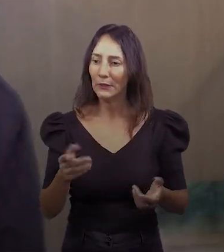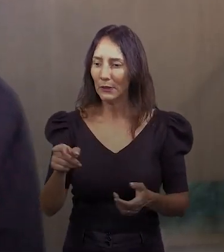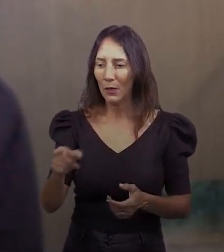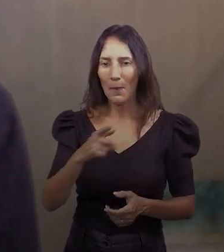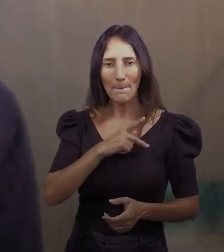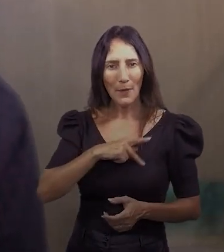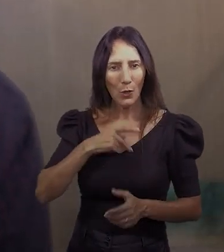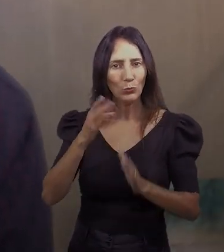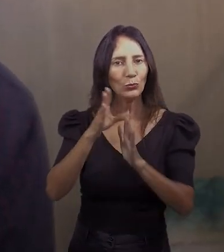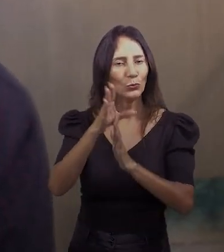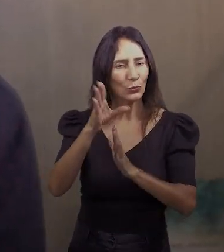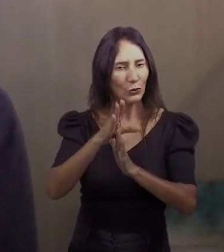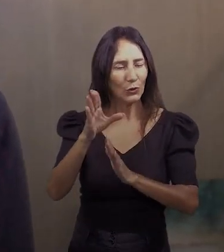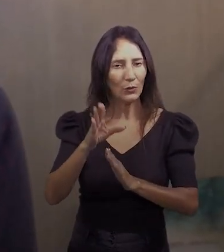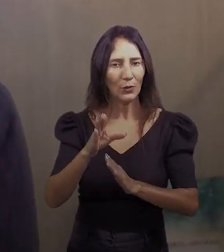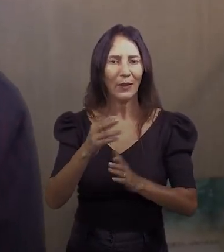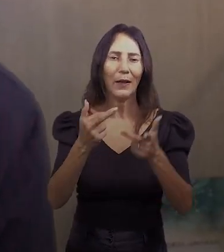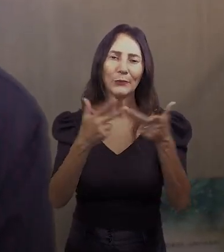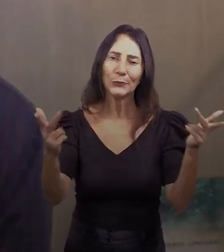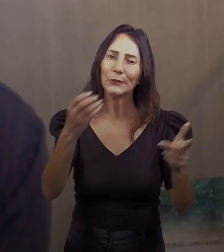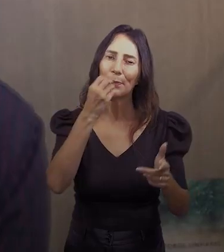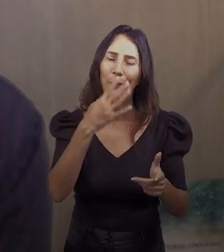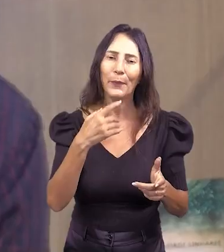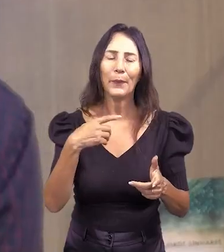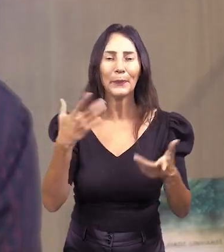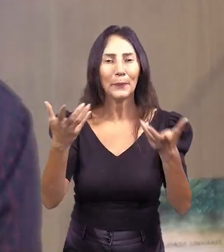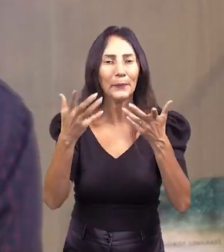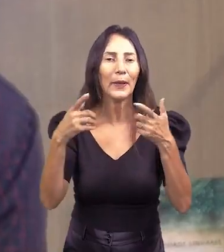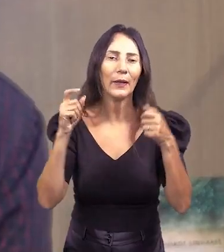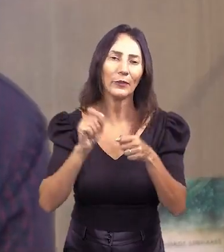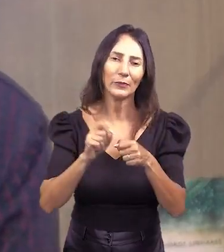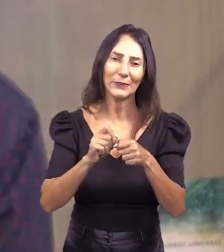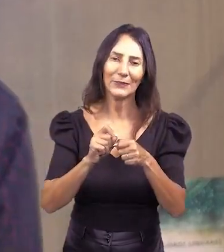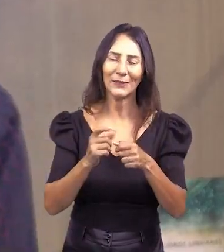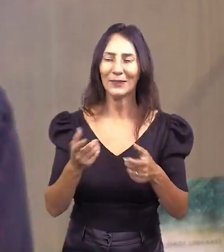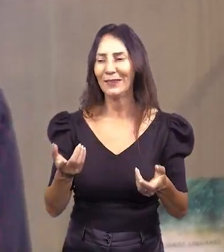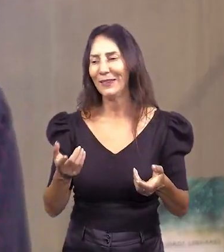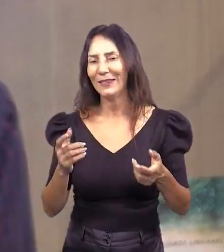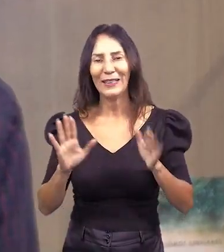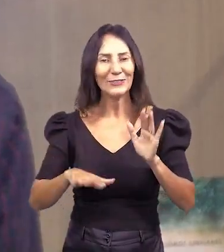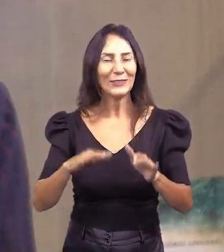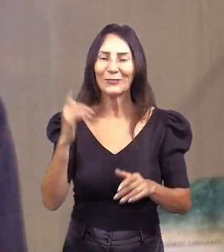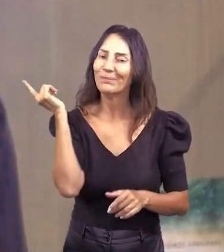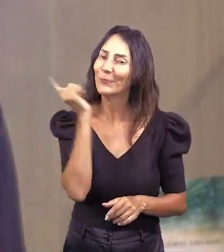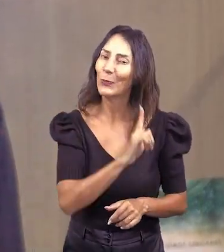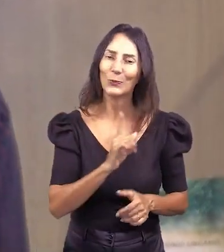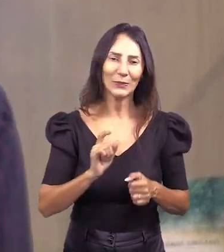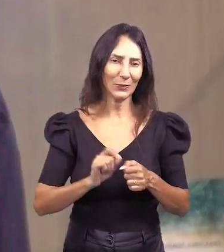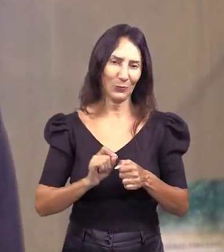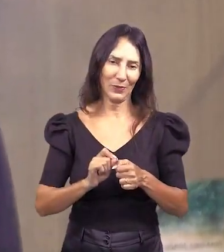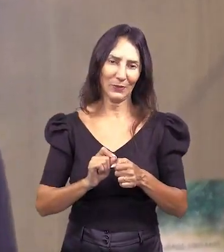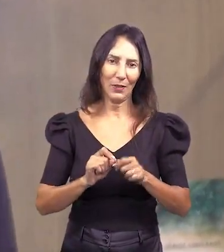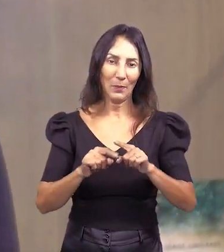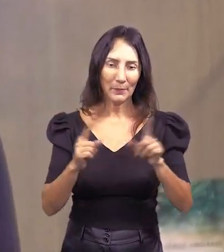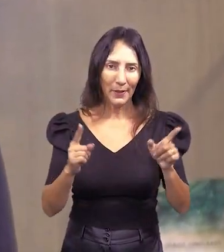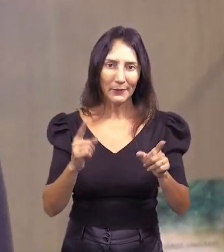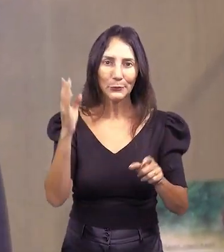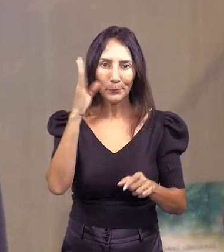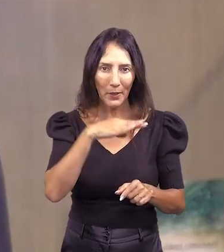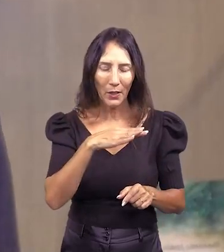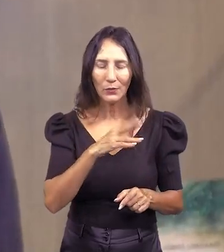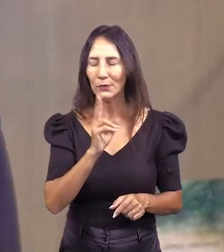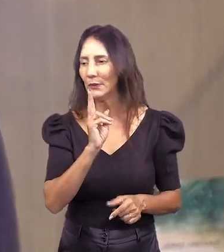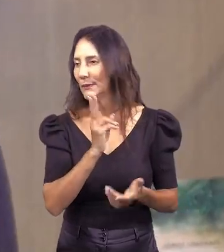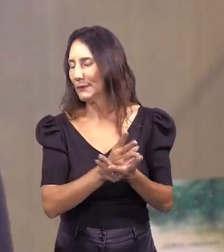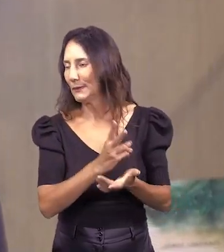como o apóstolo Paulo também disse, né? O bem que eu quero fazer, eu não estou e nem sempre eu consigo fazer,